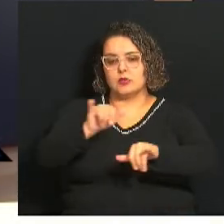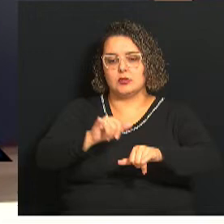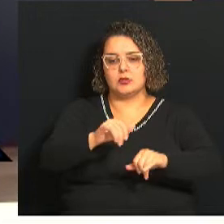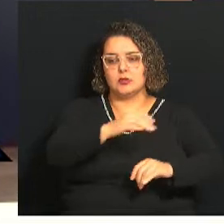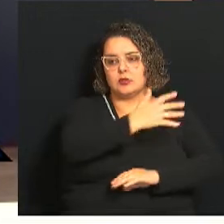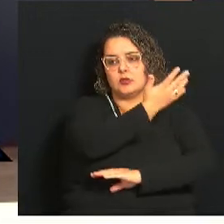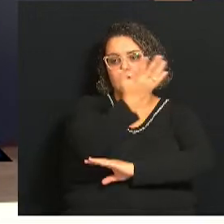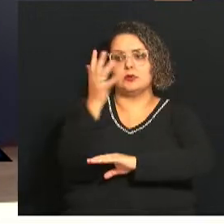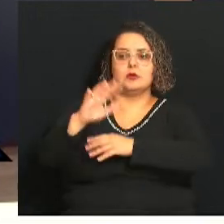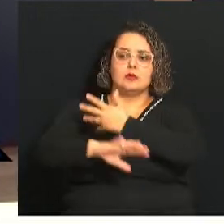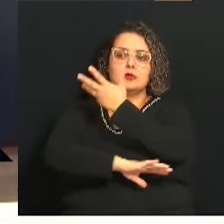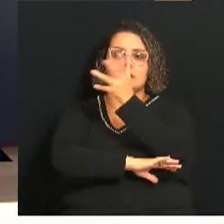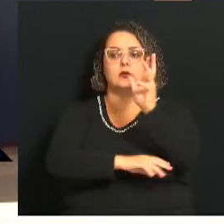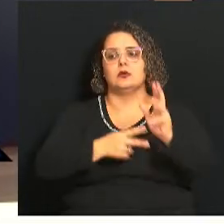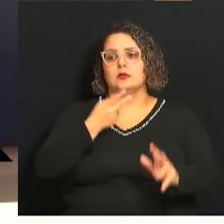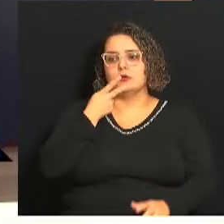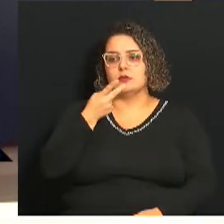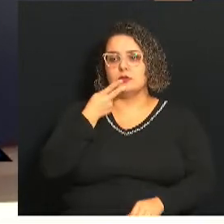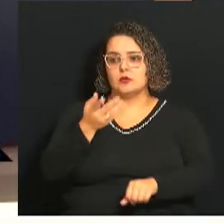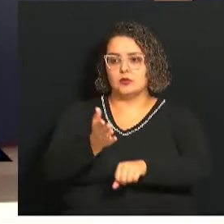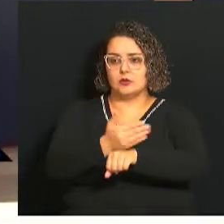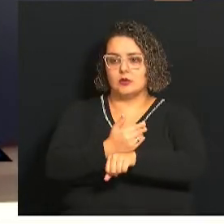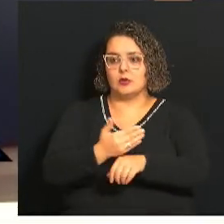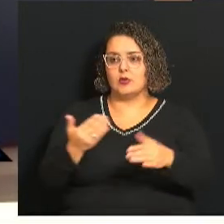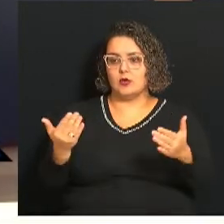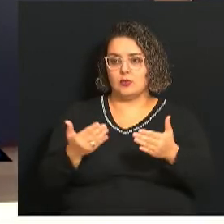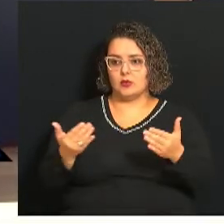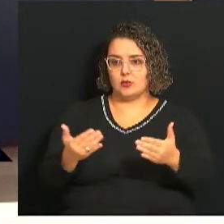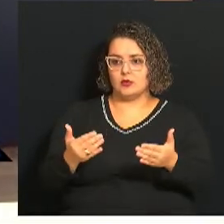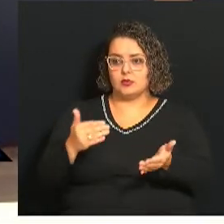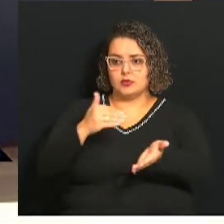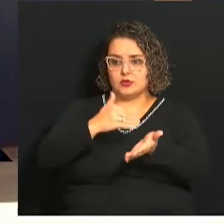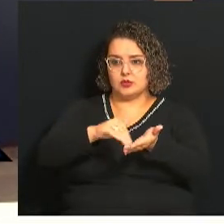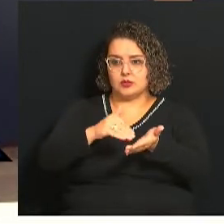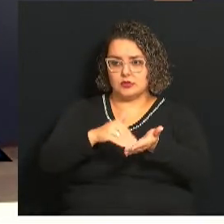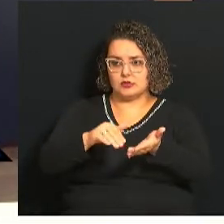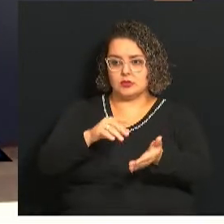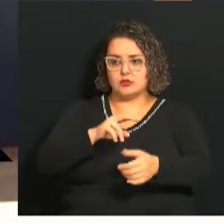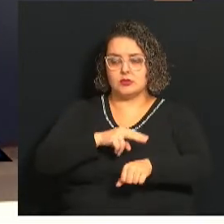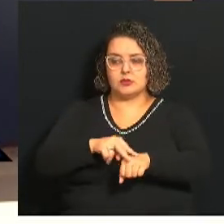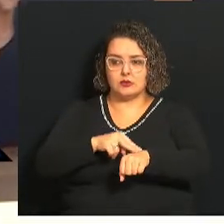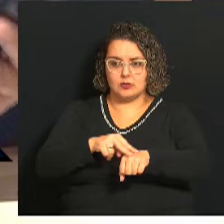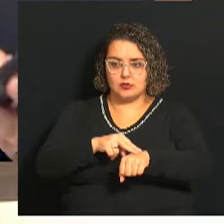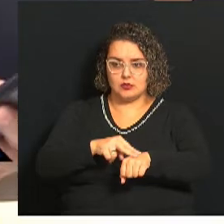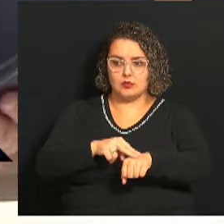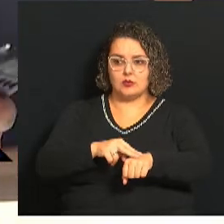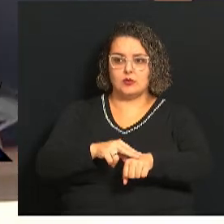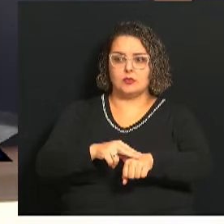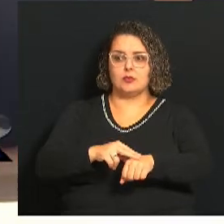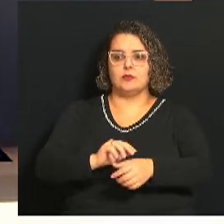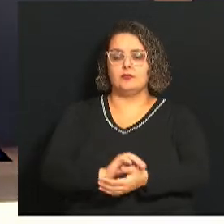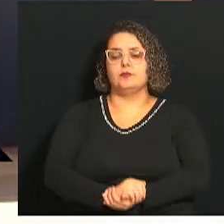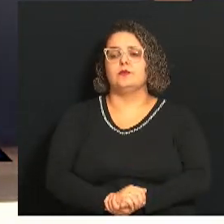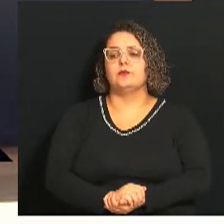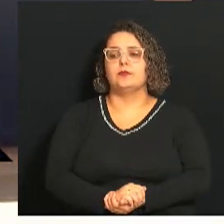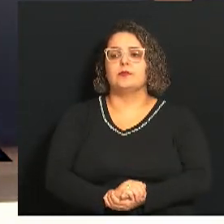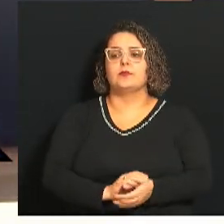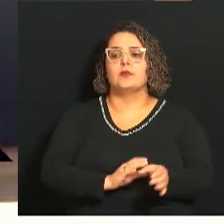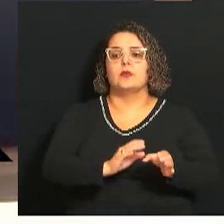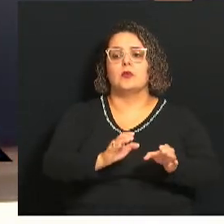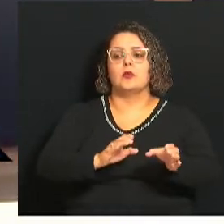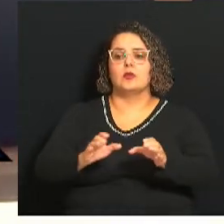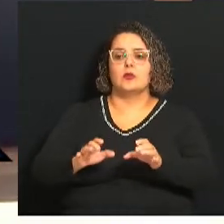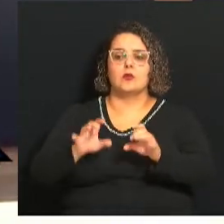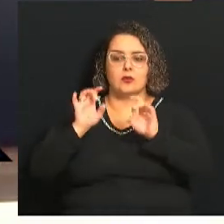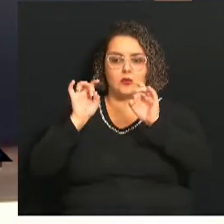me antecipar. Hoje, a Secretaria do Verde, Meio Ambiente e Desenvolvimento Sustentável tem uma coordenadoria